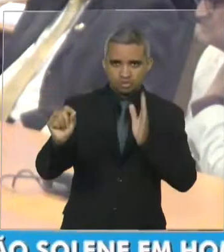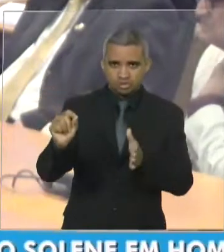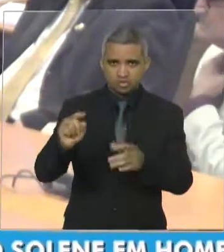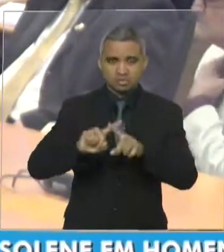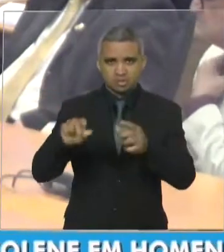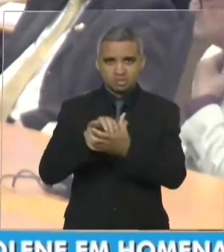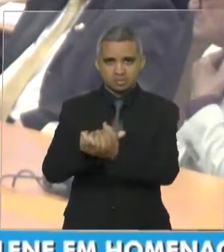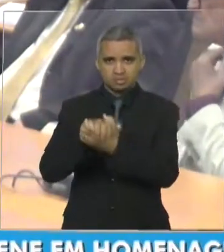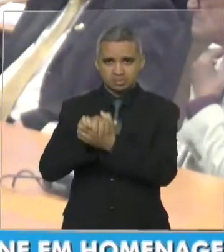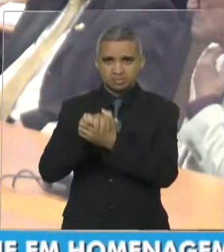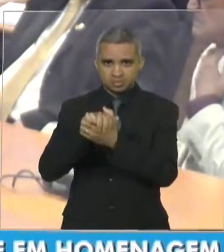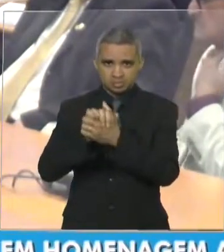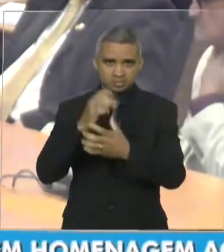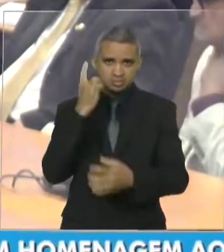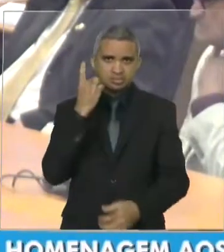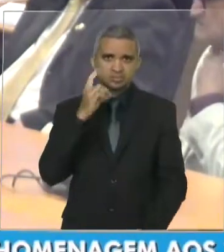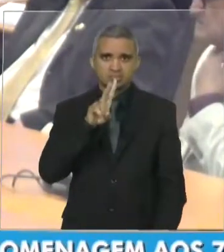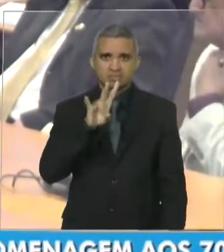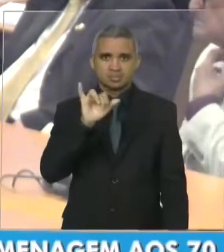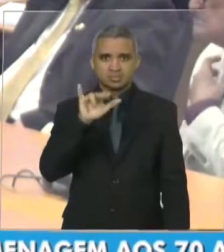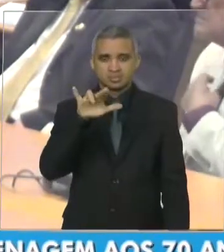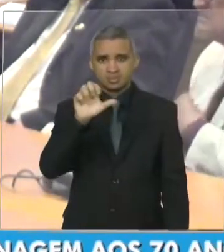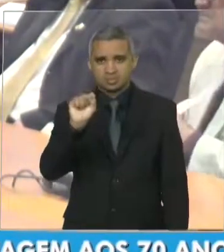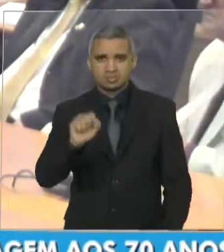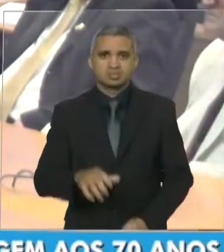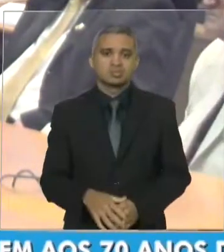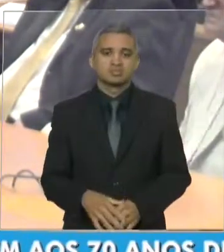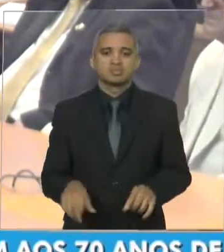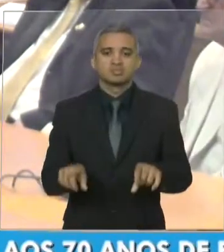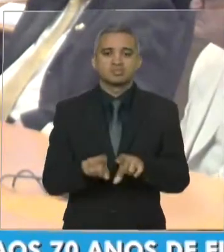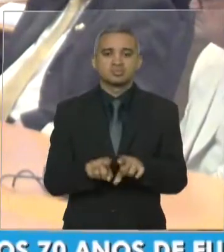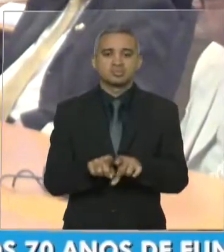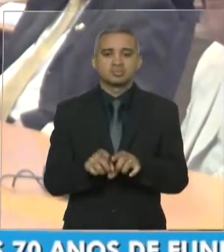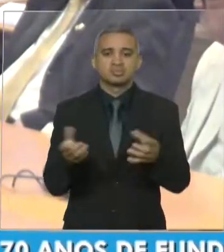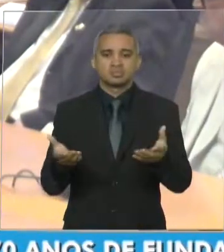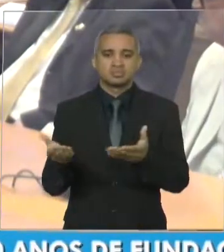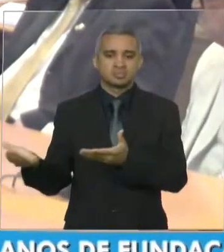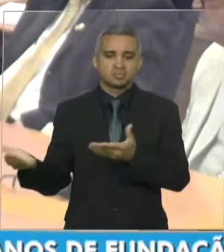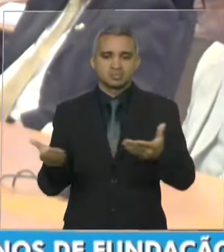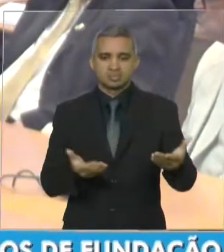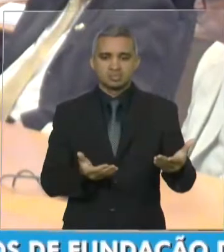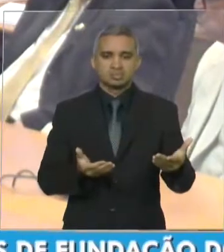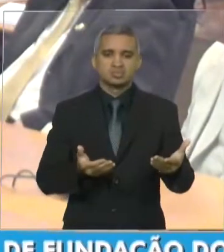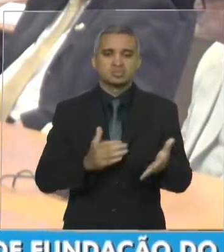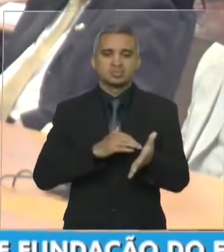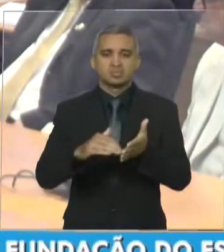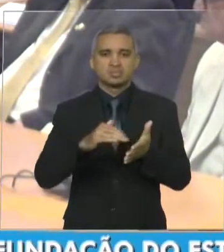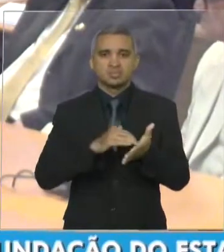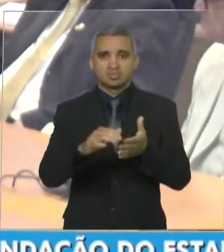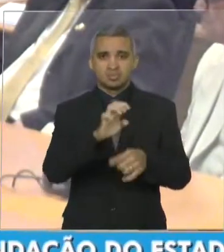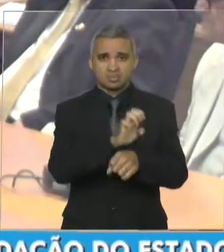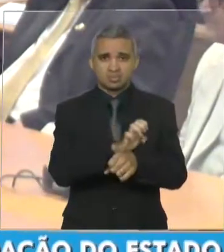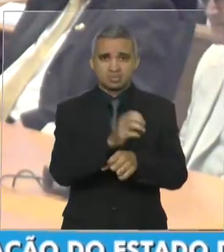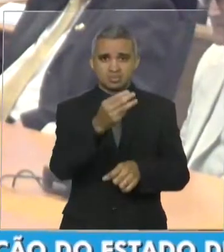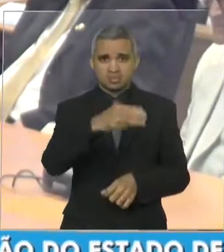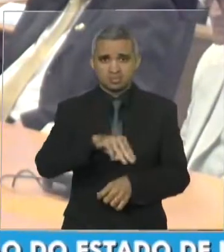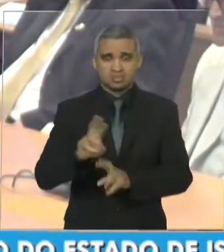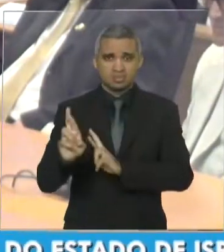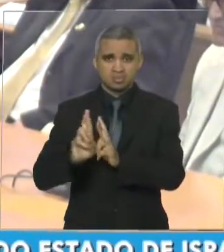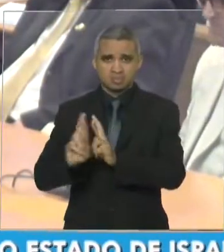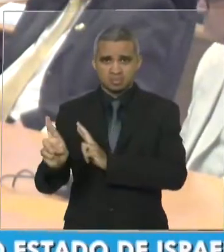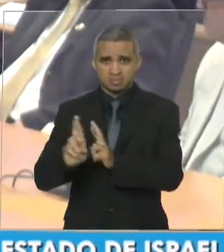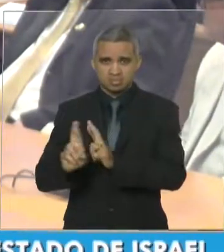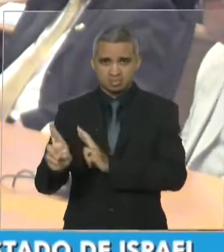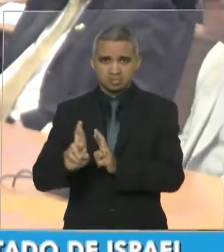deputado Vinícius Louro. E concedo a palavra ao senhor secretário de Estado, Relações Institucionais, Luiz Carlos